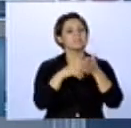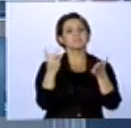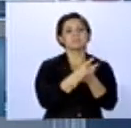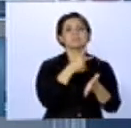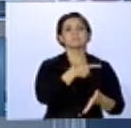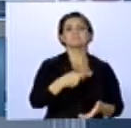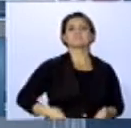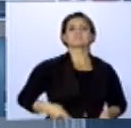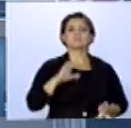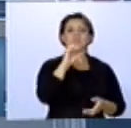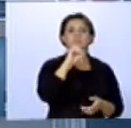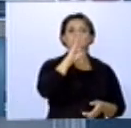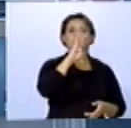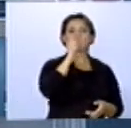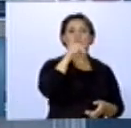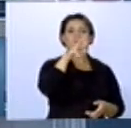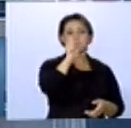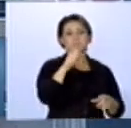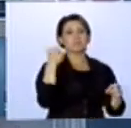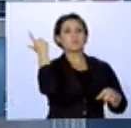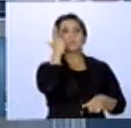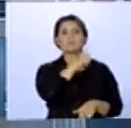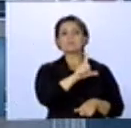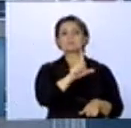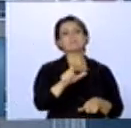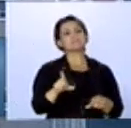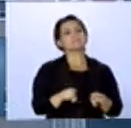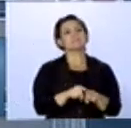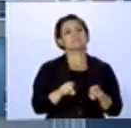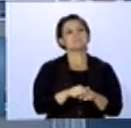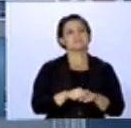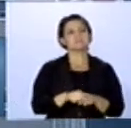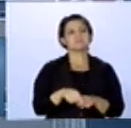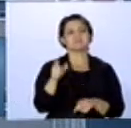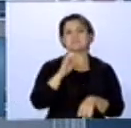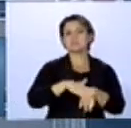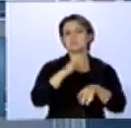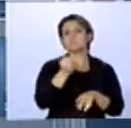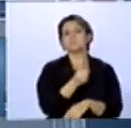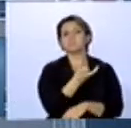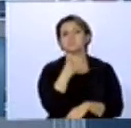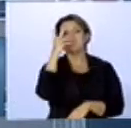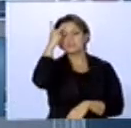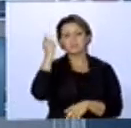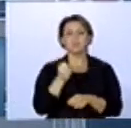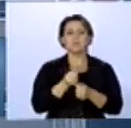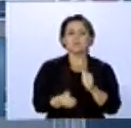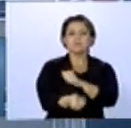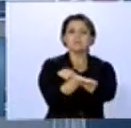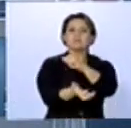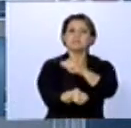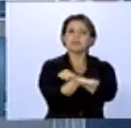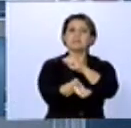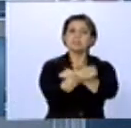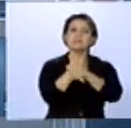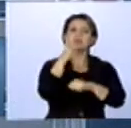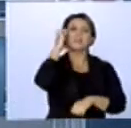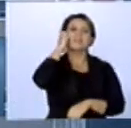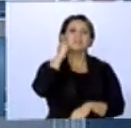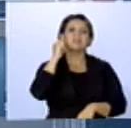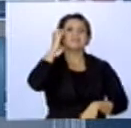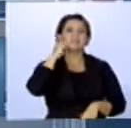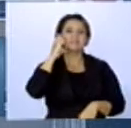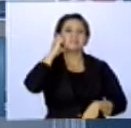Obama conseguiu dezenas de milhões de doações abaixo de 250 dólares são dúvidas